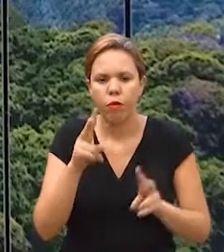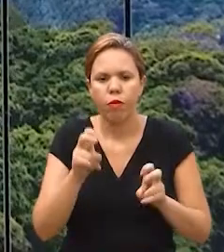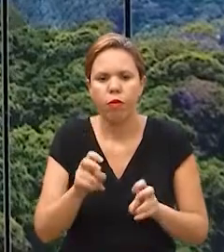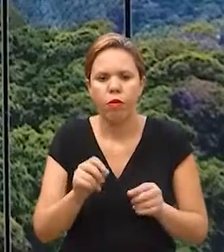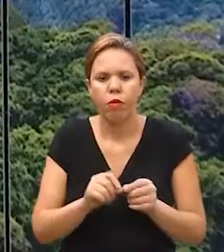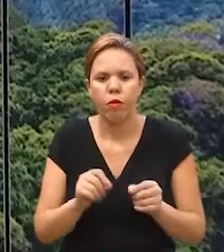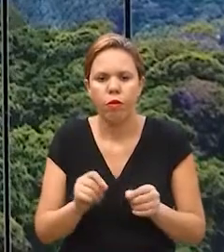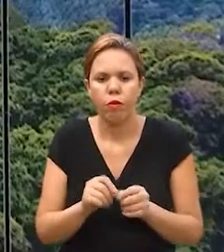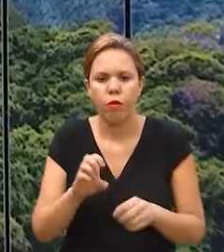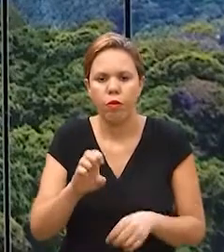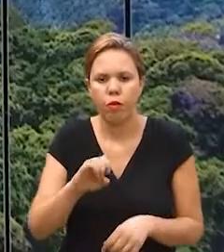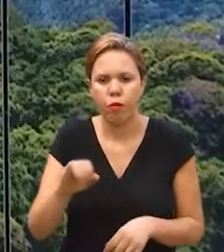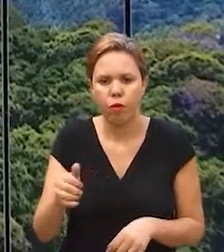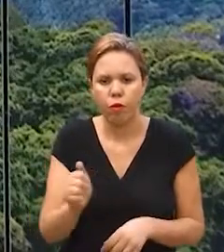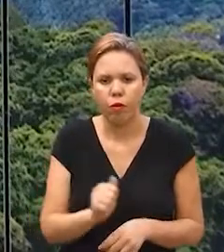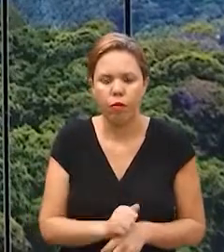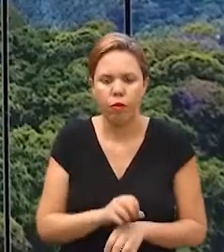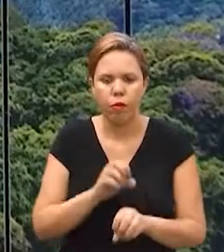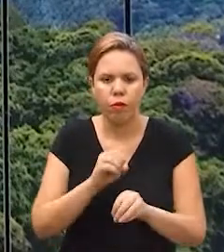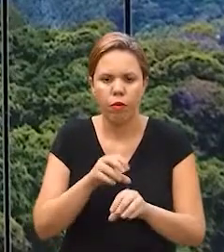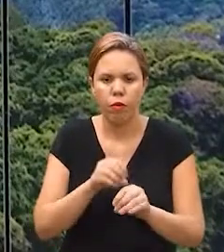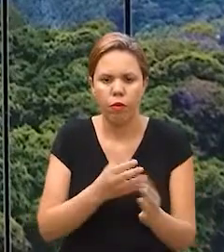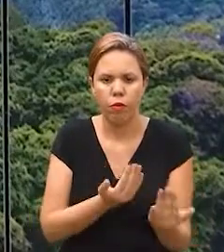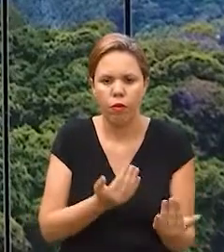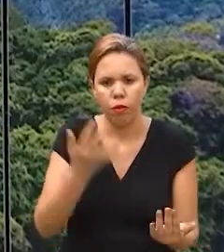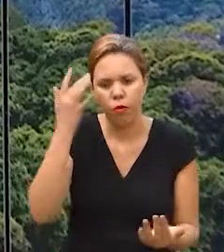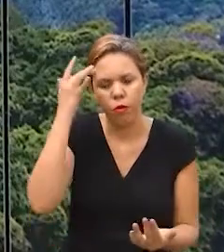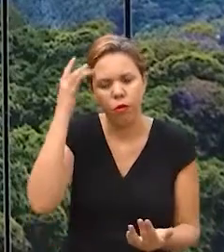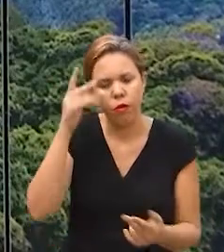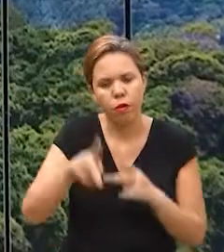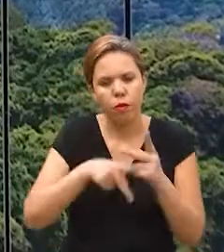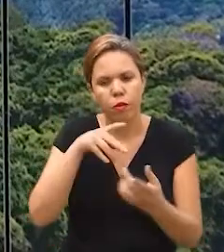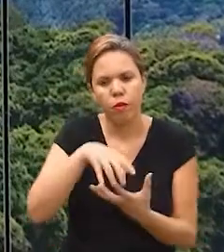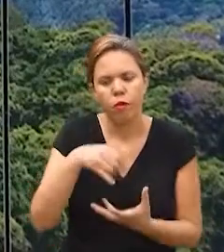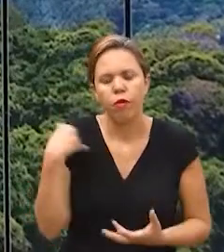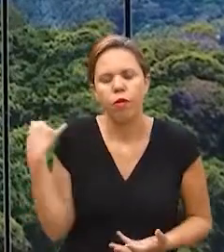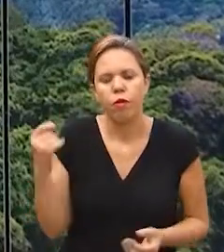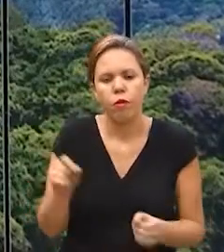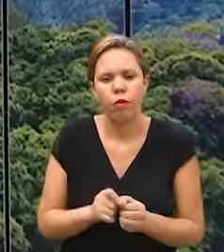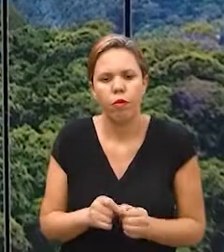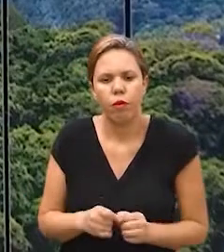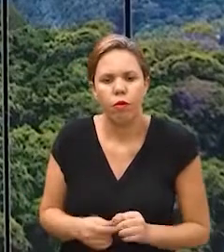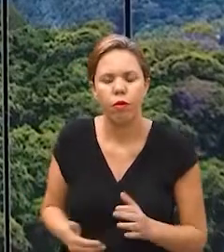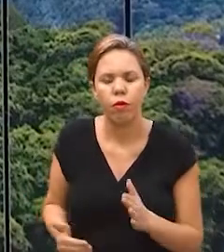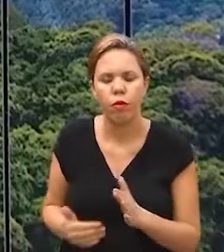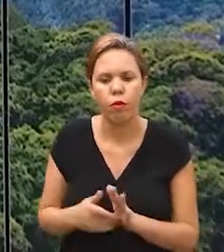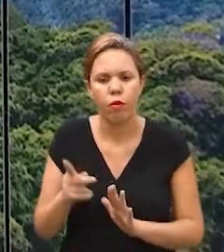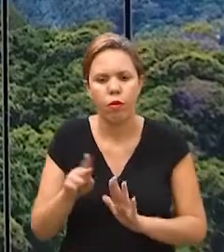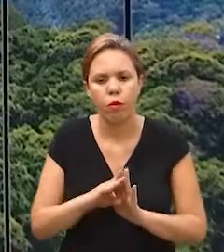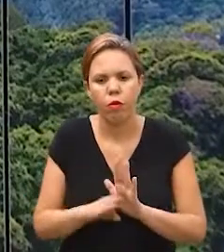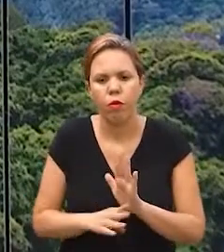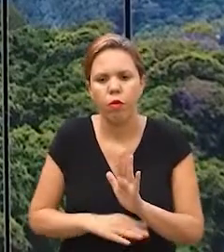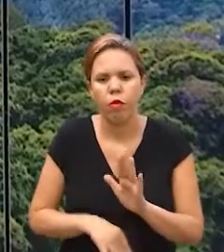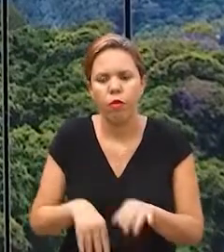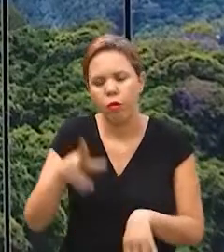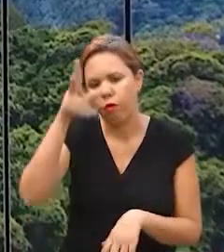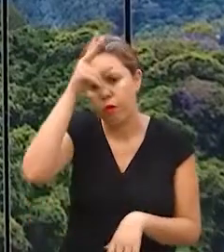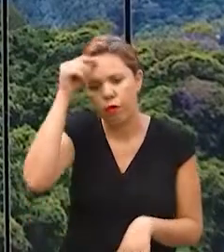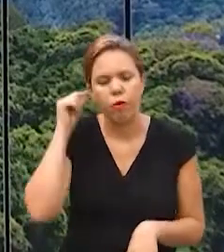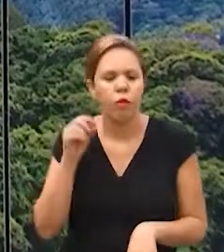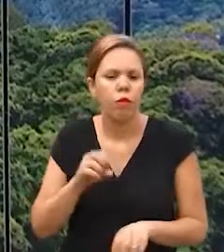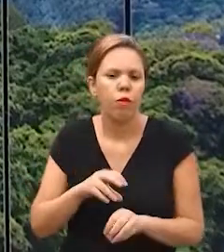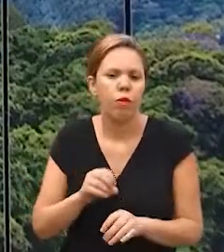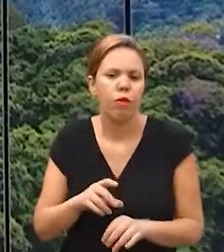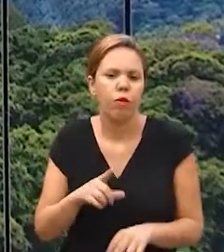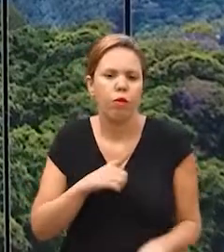especificamente do EJA, Educação de Jovens, Adultos e Idosos, pelo último Plano Municipal da Educação, passou a